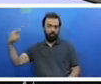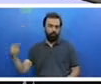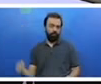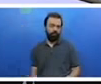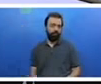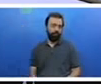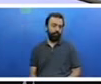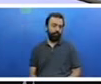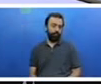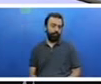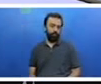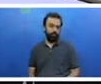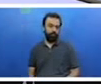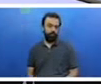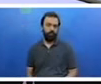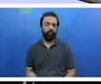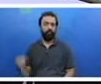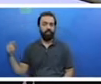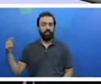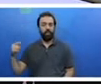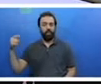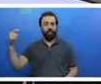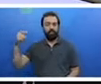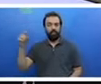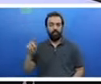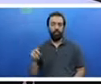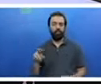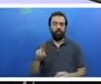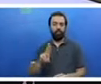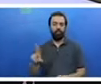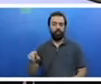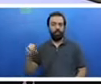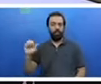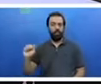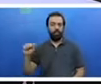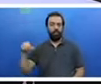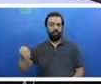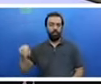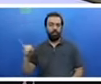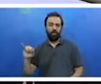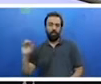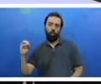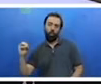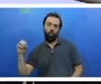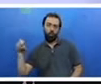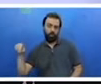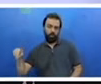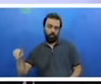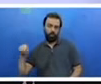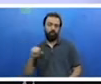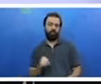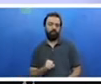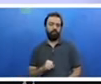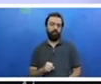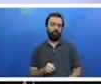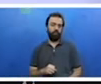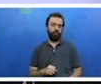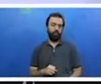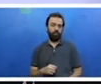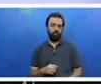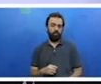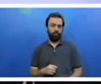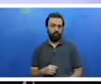esse cloro ele se torna um ânion, ele se torna carregado eletricamente de forma negativa.